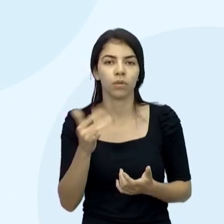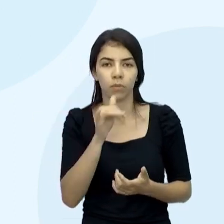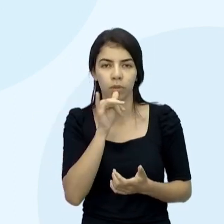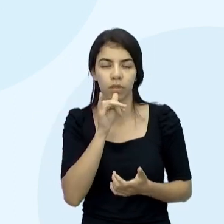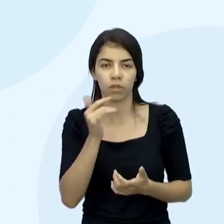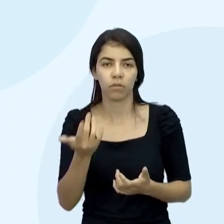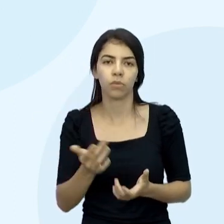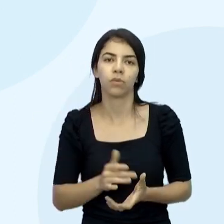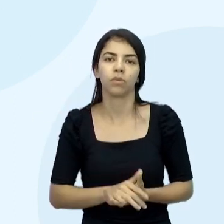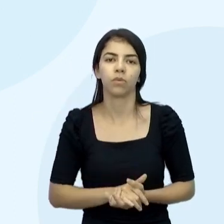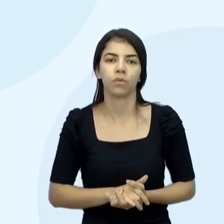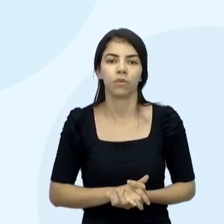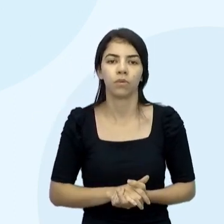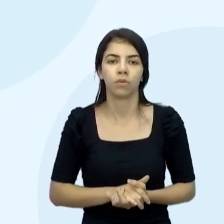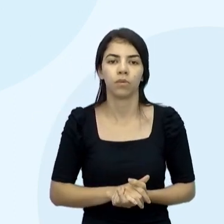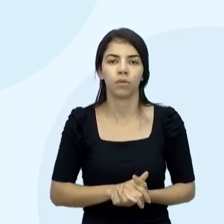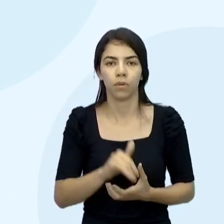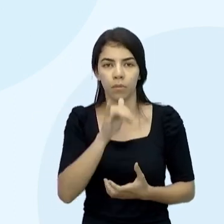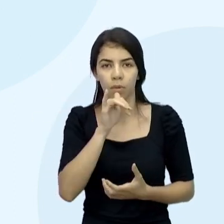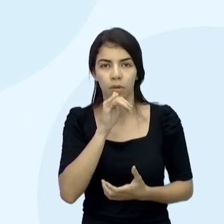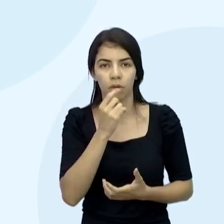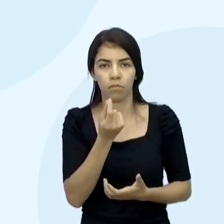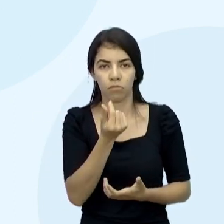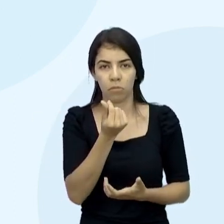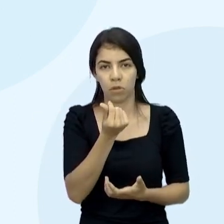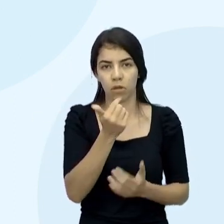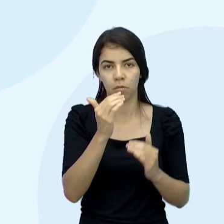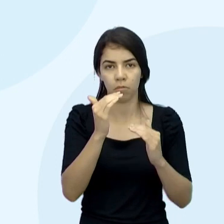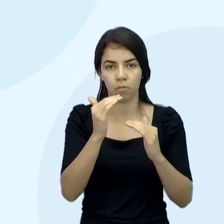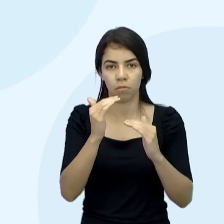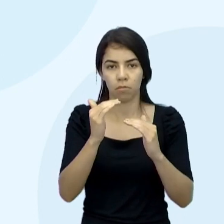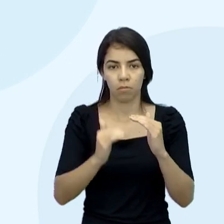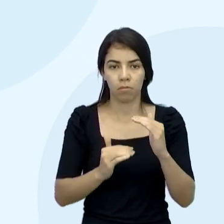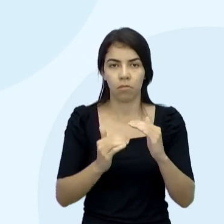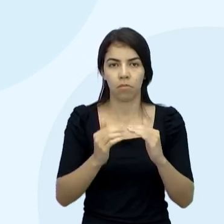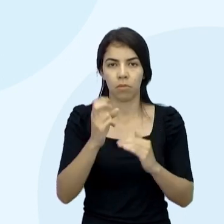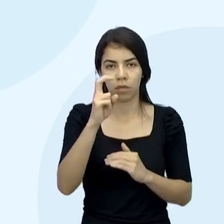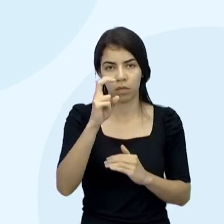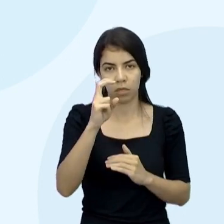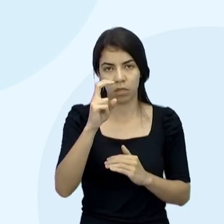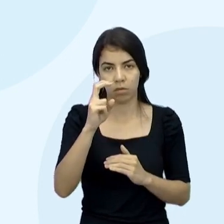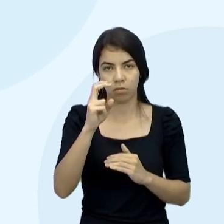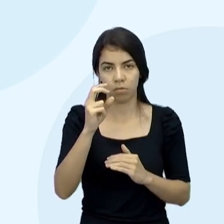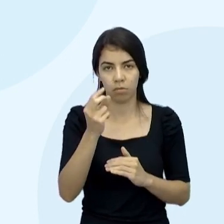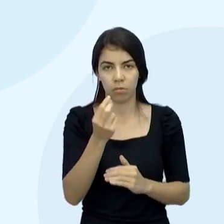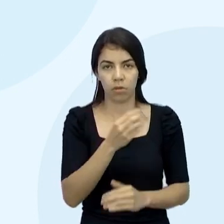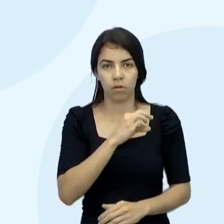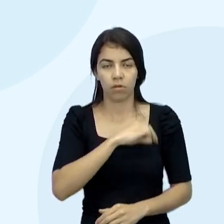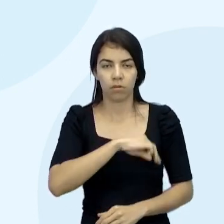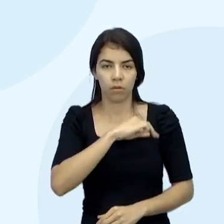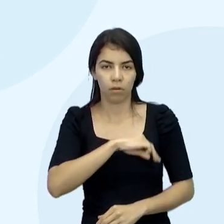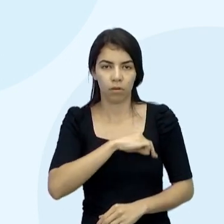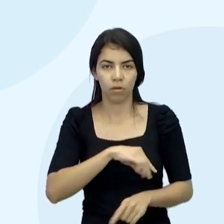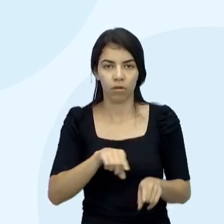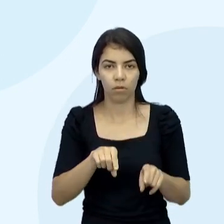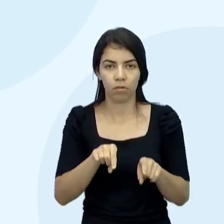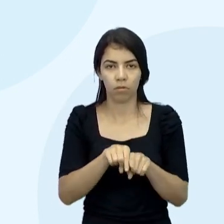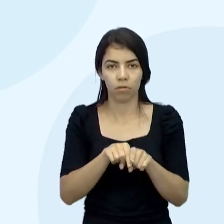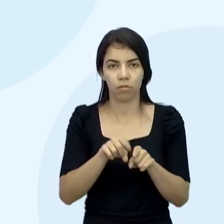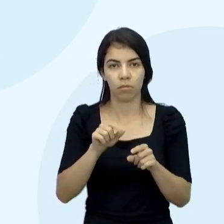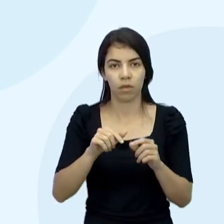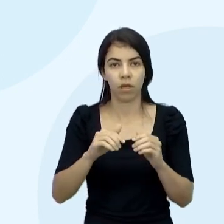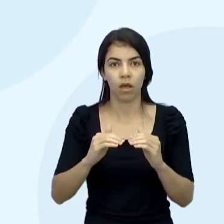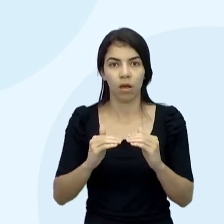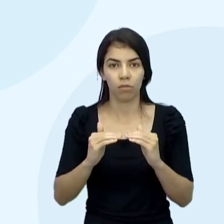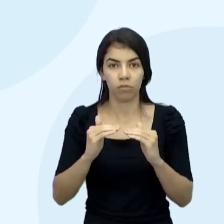seja, das pessoas que vão sem rendimento, tá? A mais de 5 salários mínimos, você percebe que existe um número muito